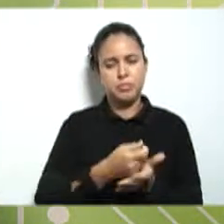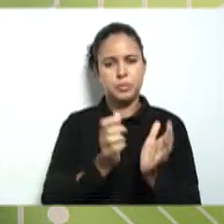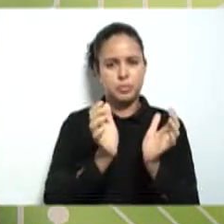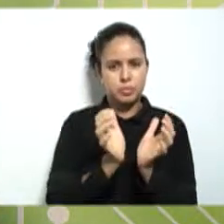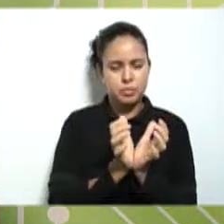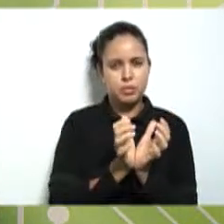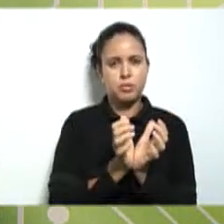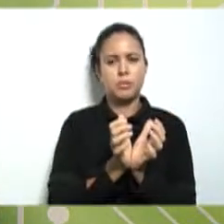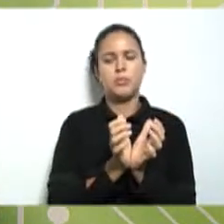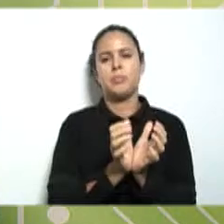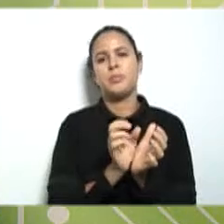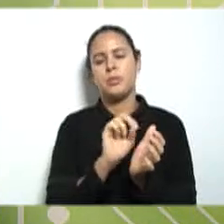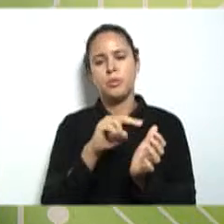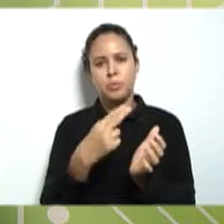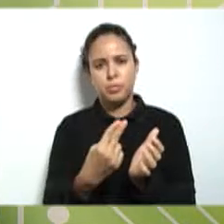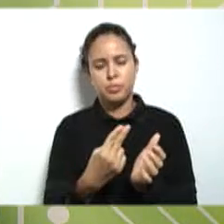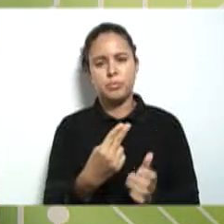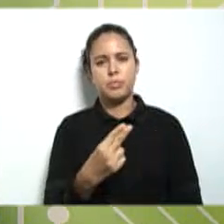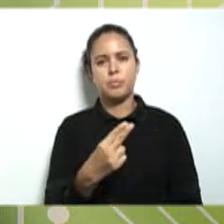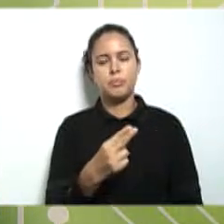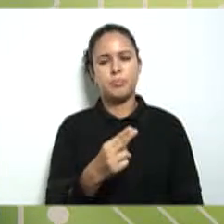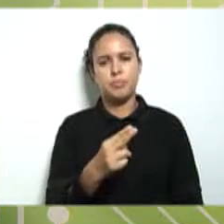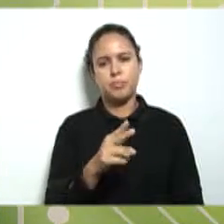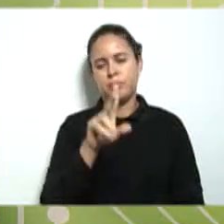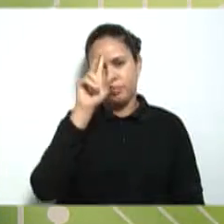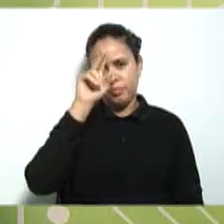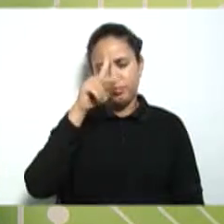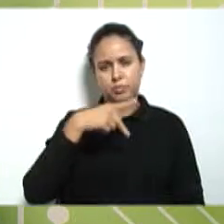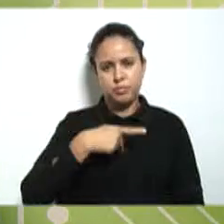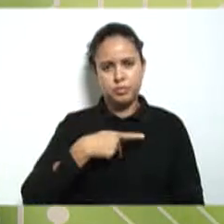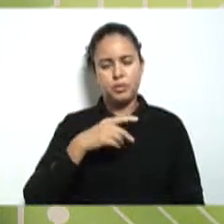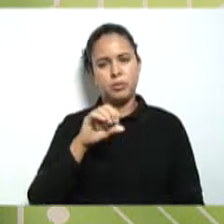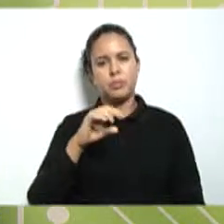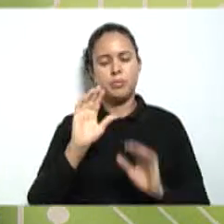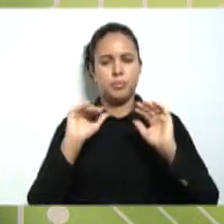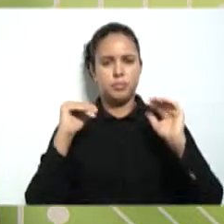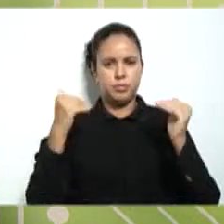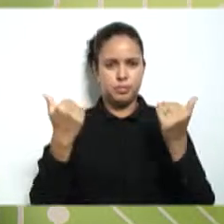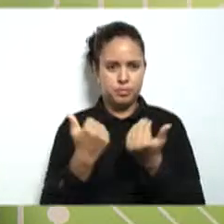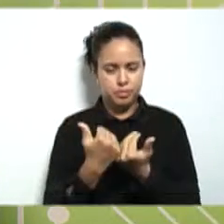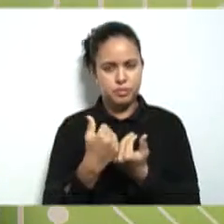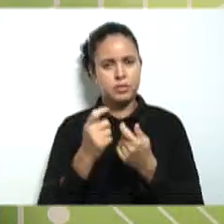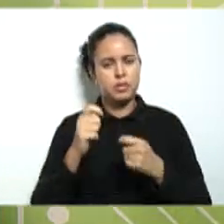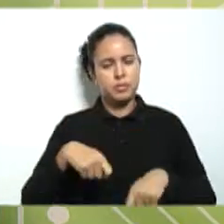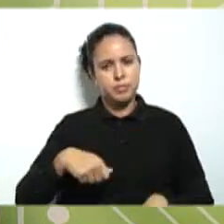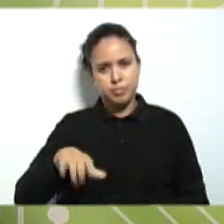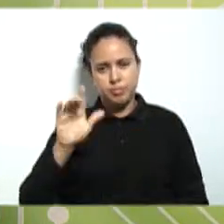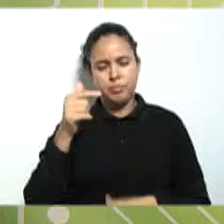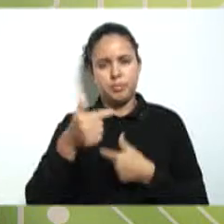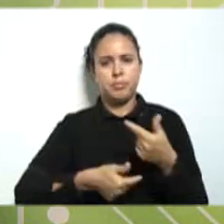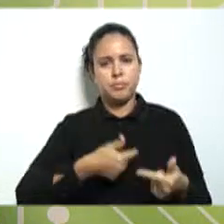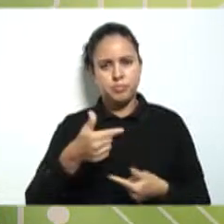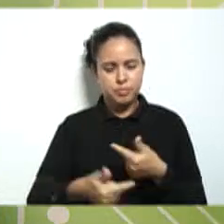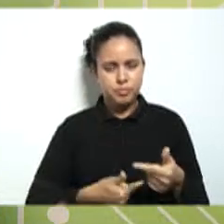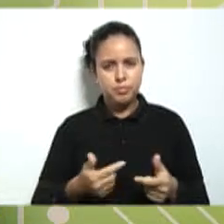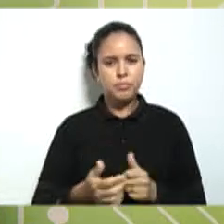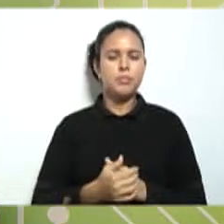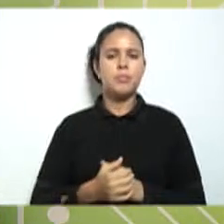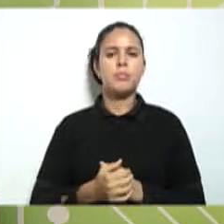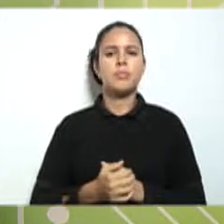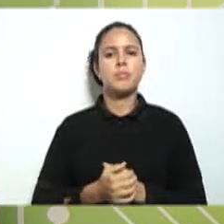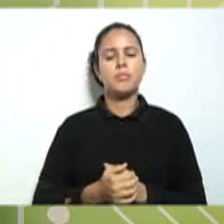trabalho em grupo, se você vai fazer um trabalho dependendo de uma assembleia, a gente sabe que isso vai dar mais trabalho. Mas é isso mesmo que a gente está propondo.